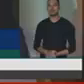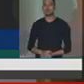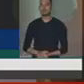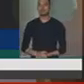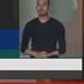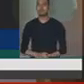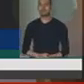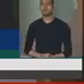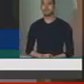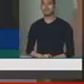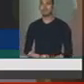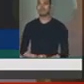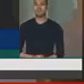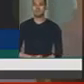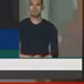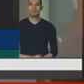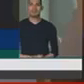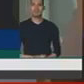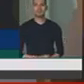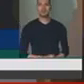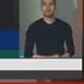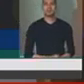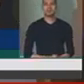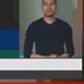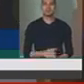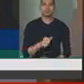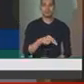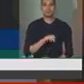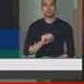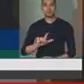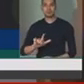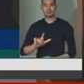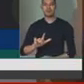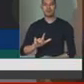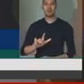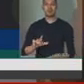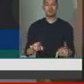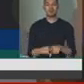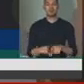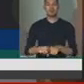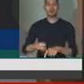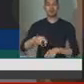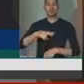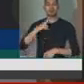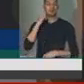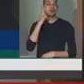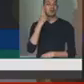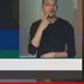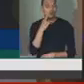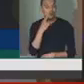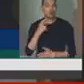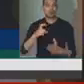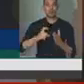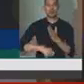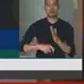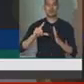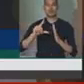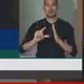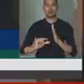uma revisão de tarifas e, pasmem, o estado de Rondônia teve uma redução de tarifas